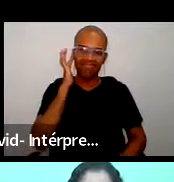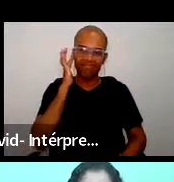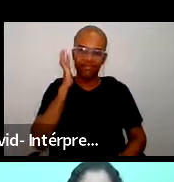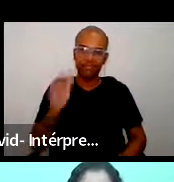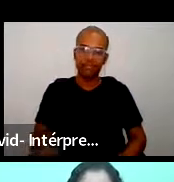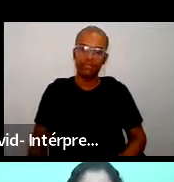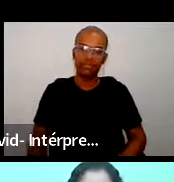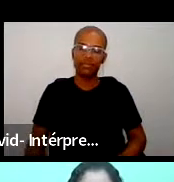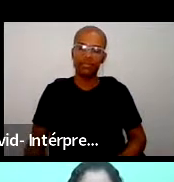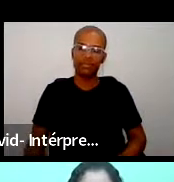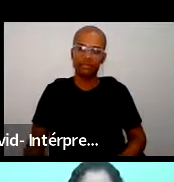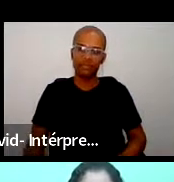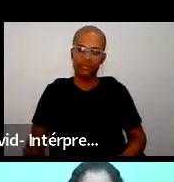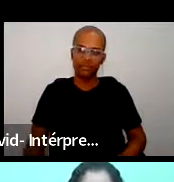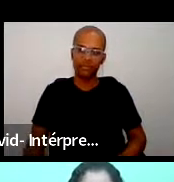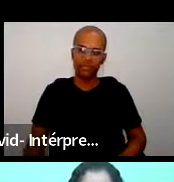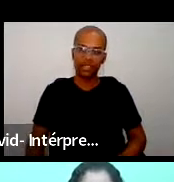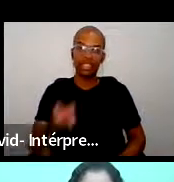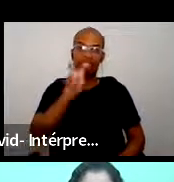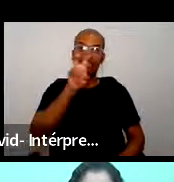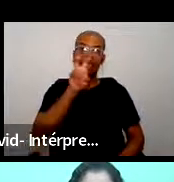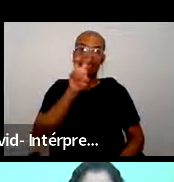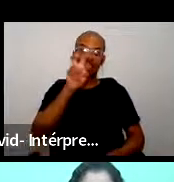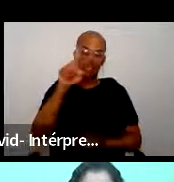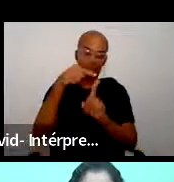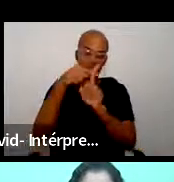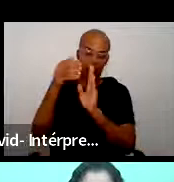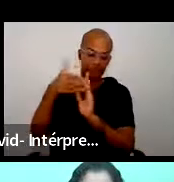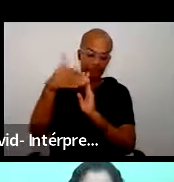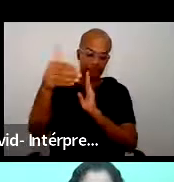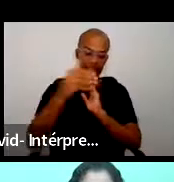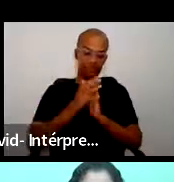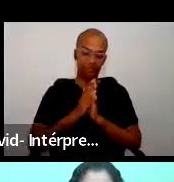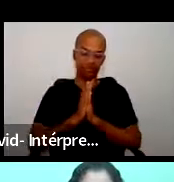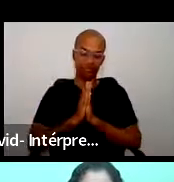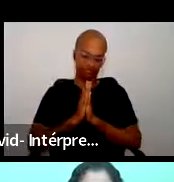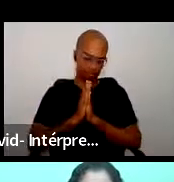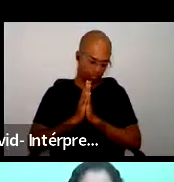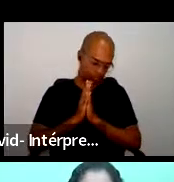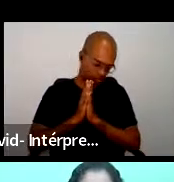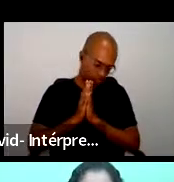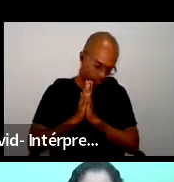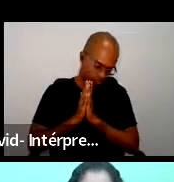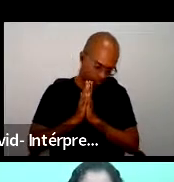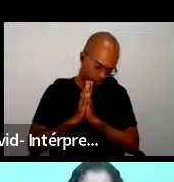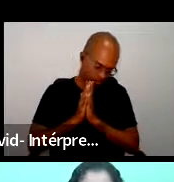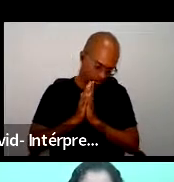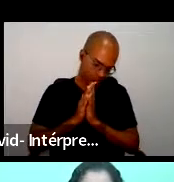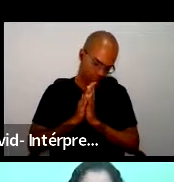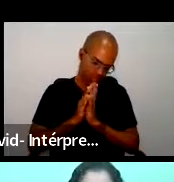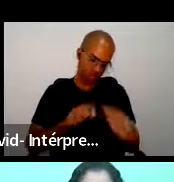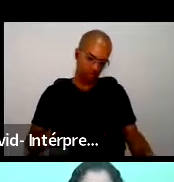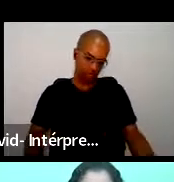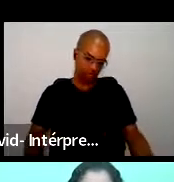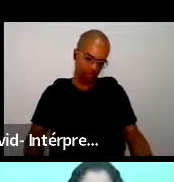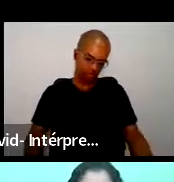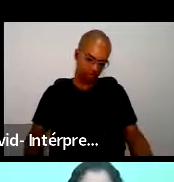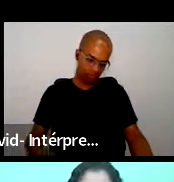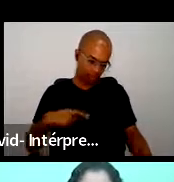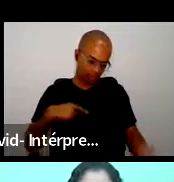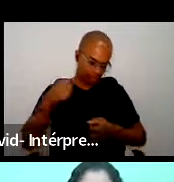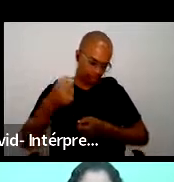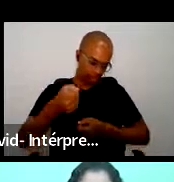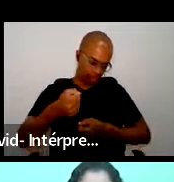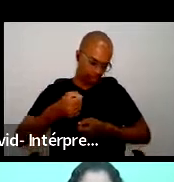Cissa está 5 horas à frente. Você quer lançar? Vivi, talvez tem uma aqui no chat do YouTube que, não sei,